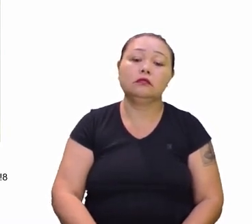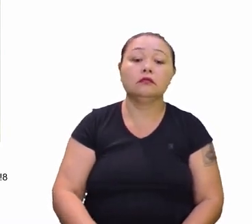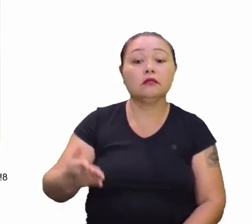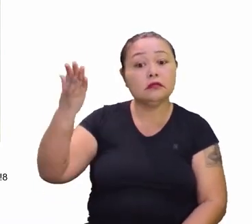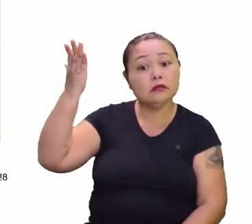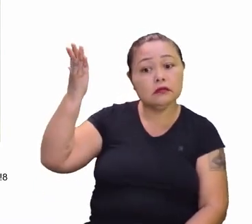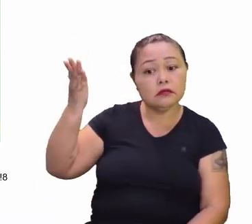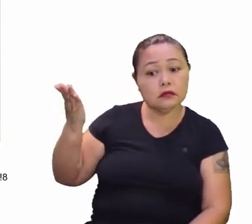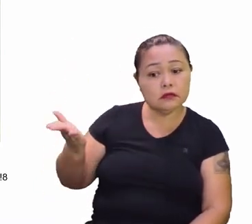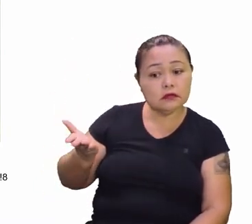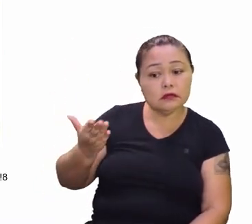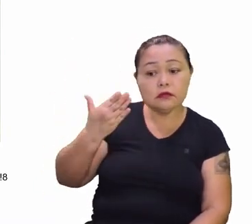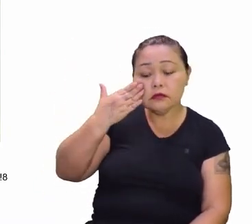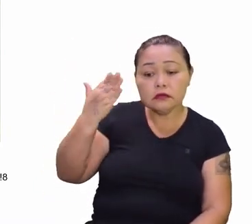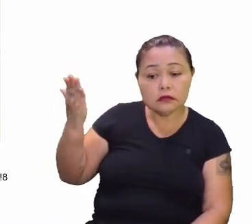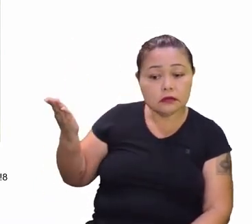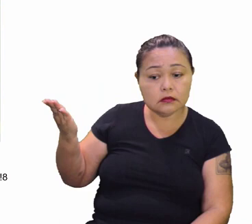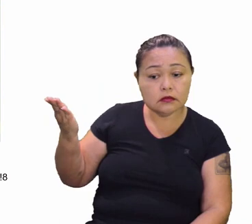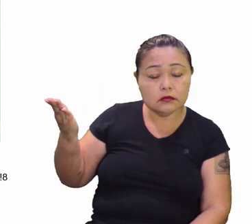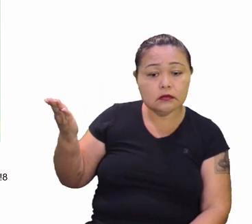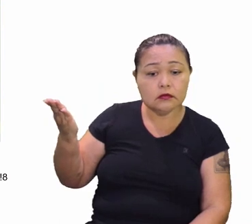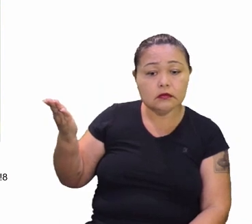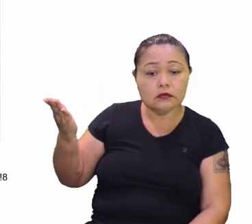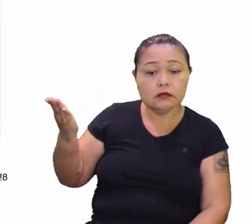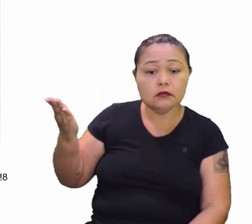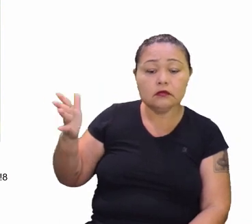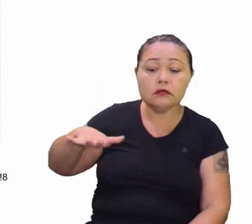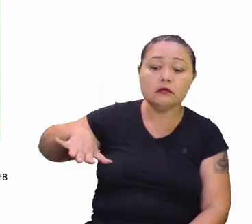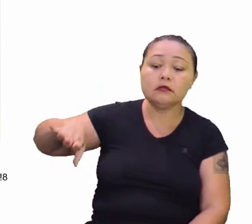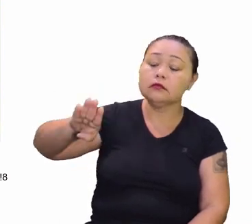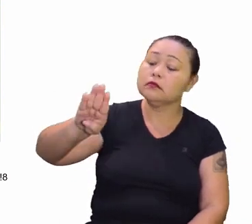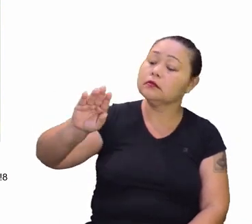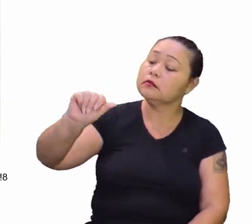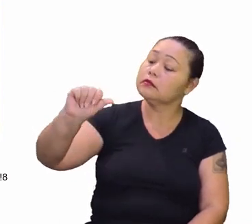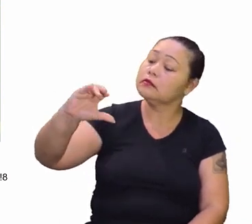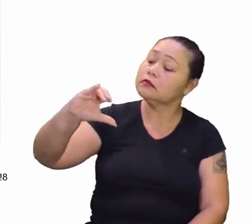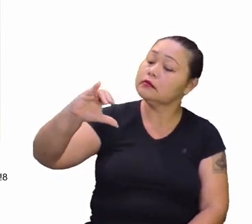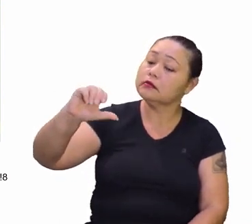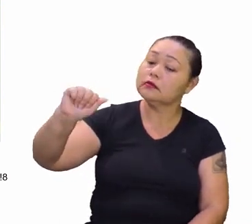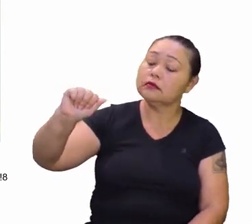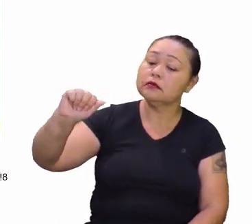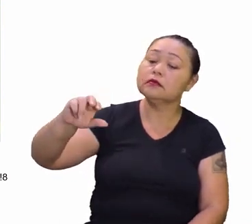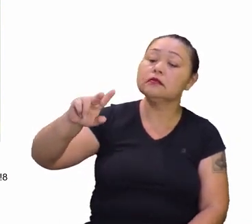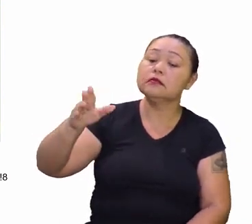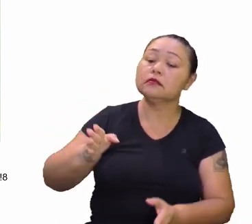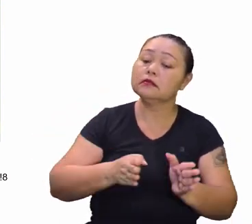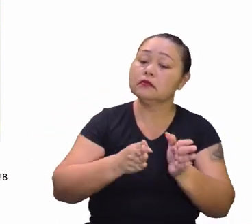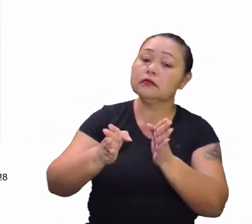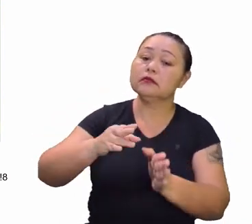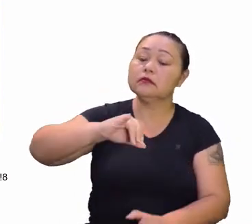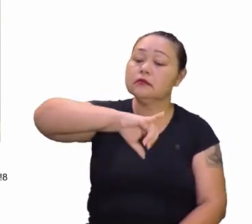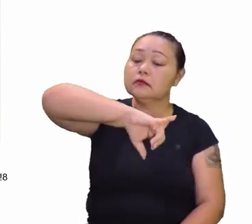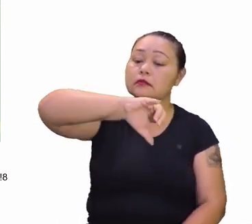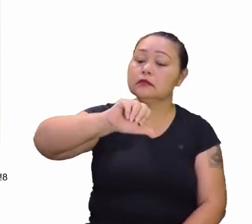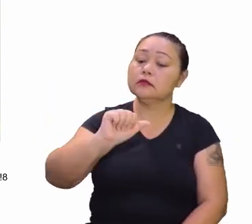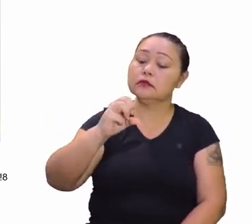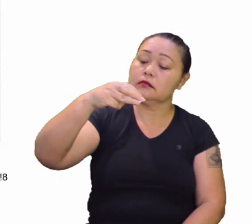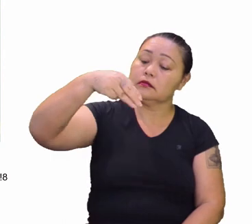Tá aí, ó, a gente dá uma olhada na bacia do Rio Jamari, a